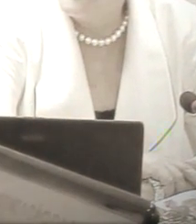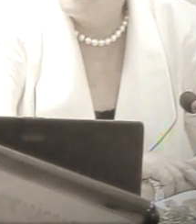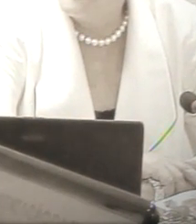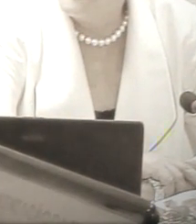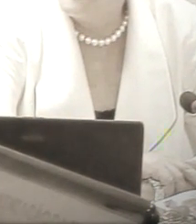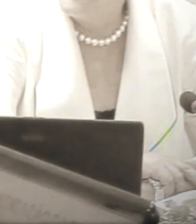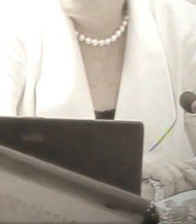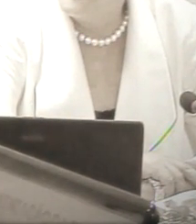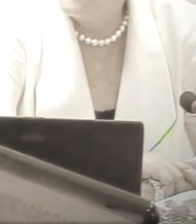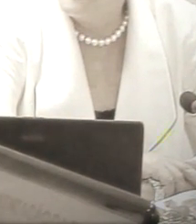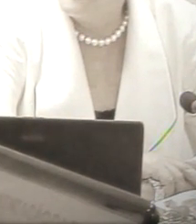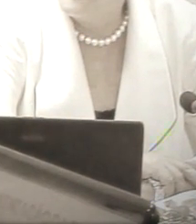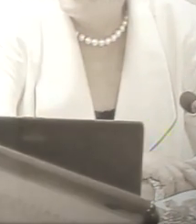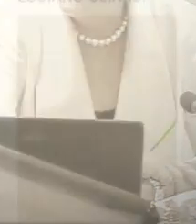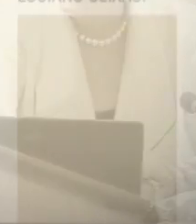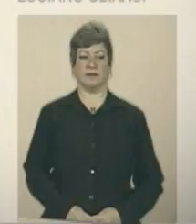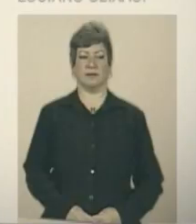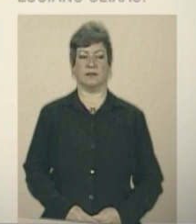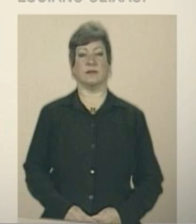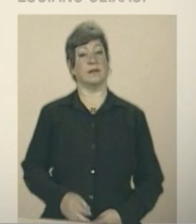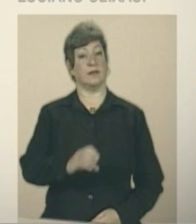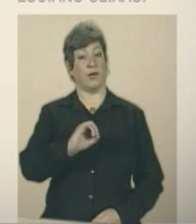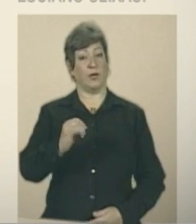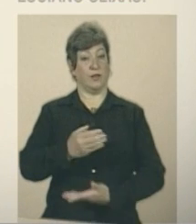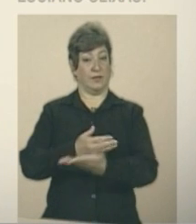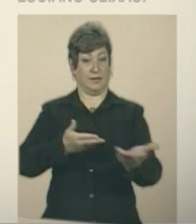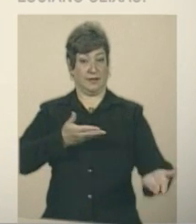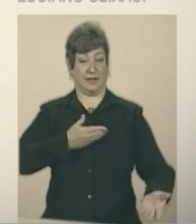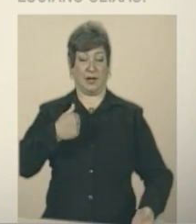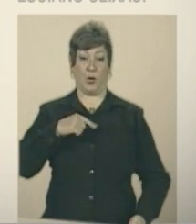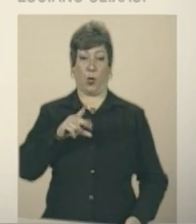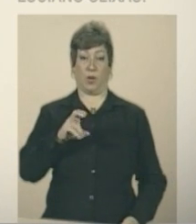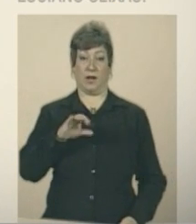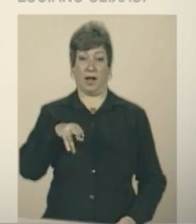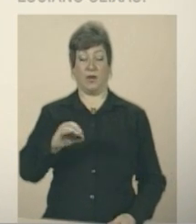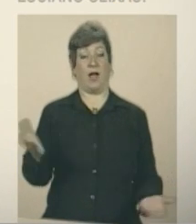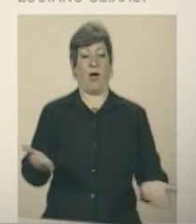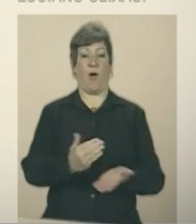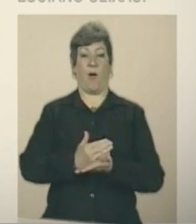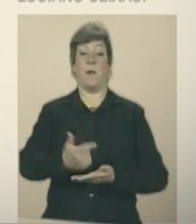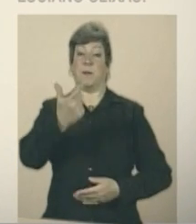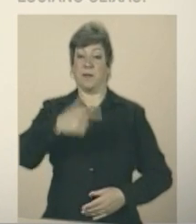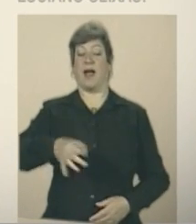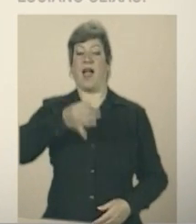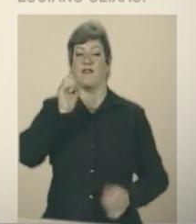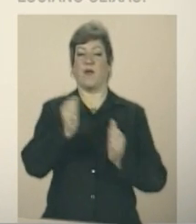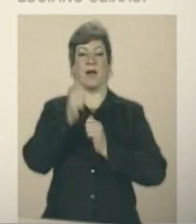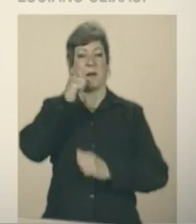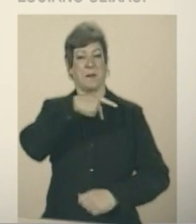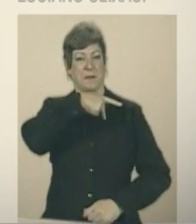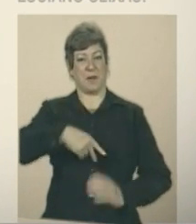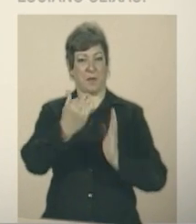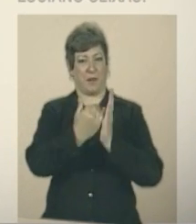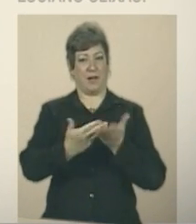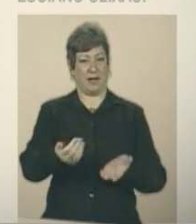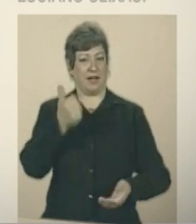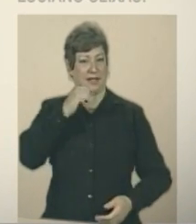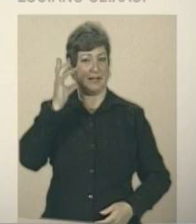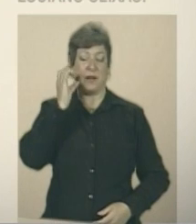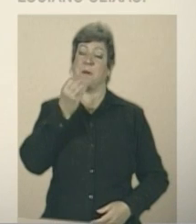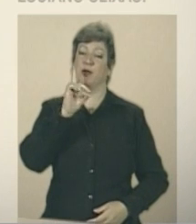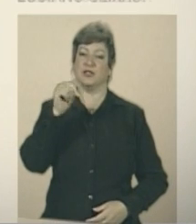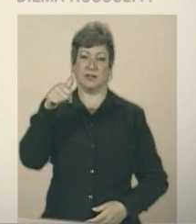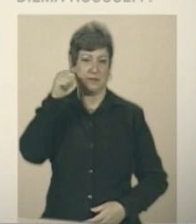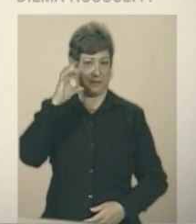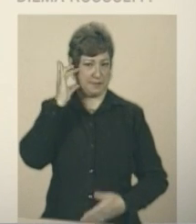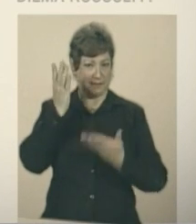caé com Aida amigos eu souch e começa agora mais um café com a presidenta Dilma R Bom dia